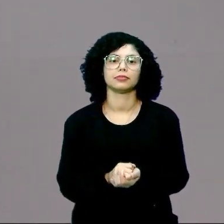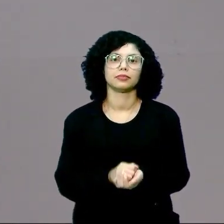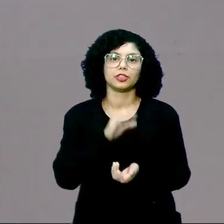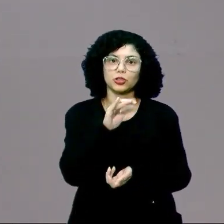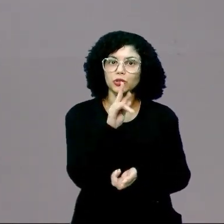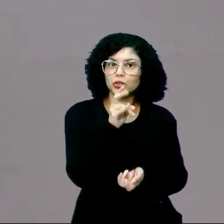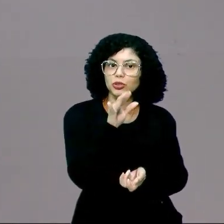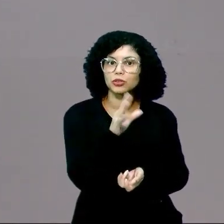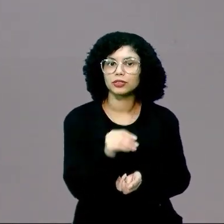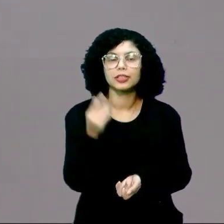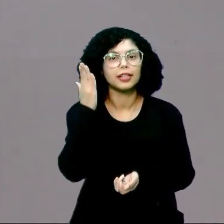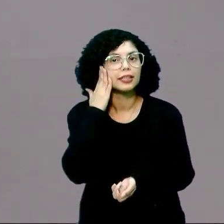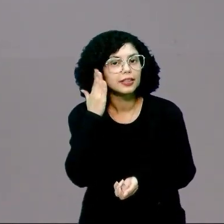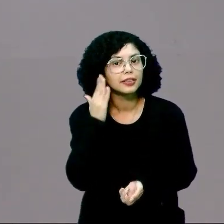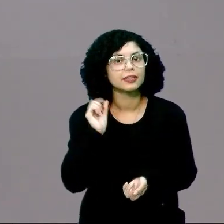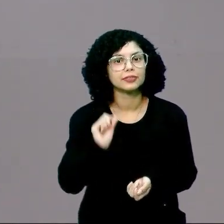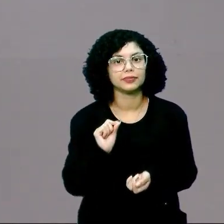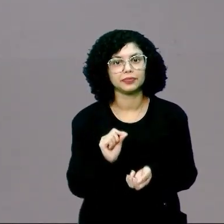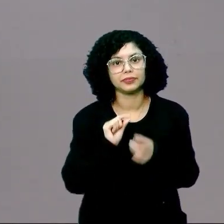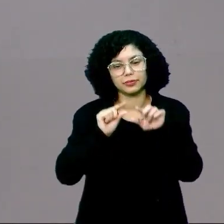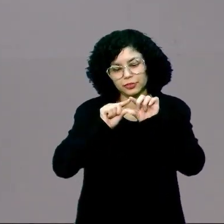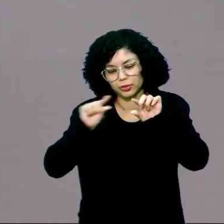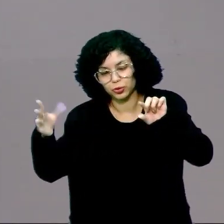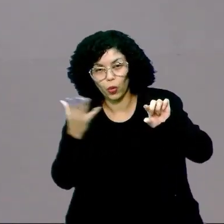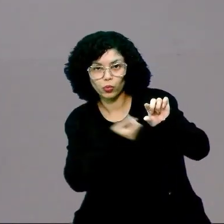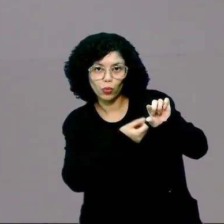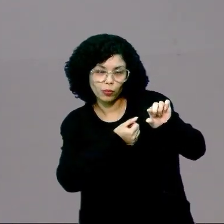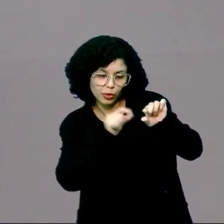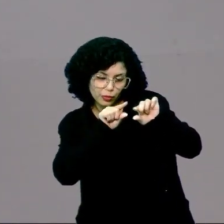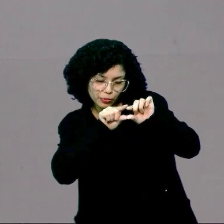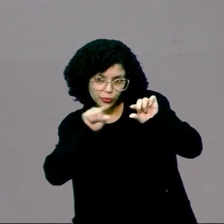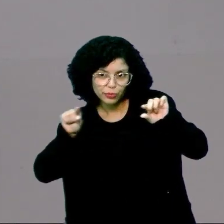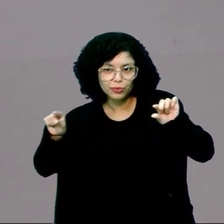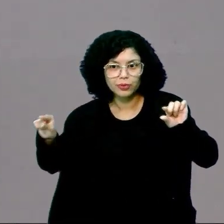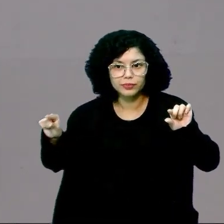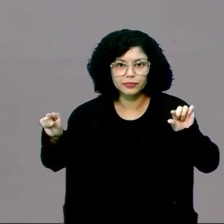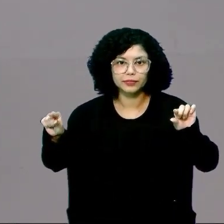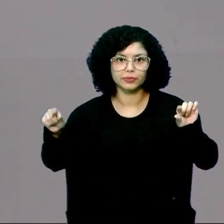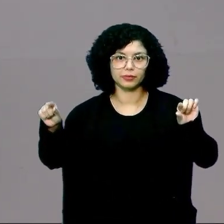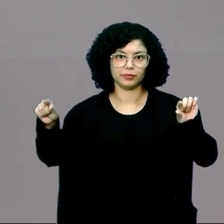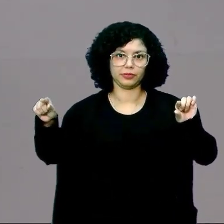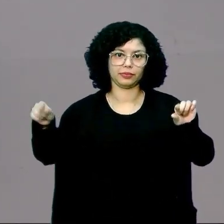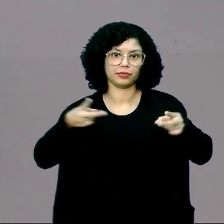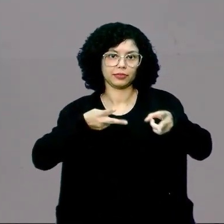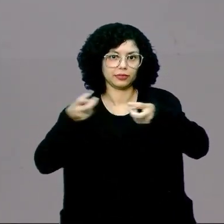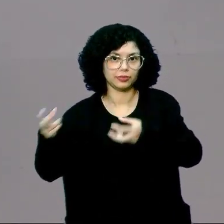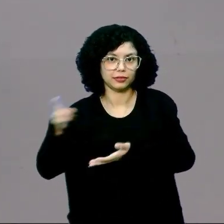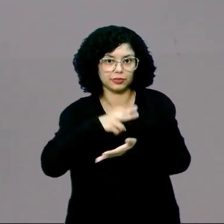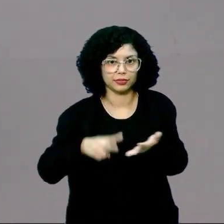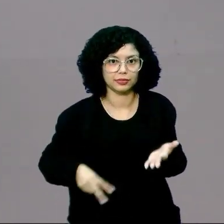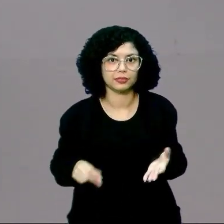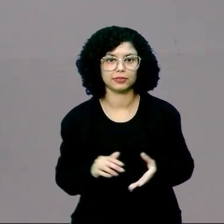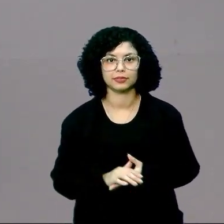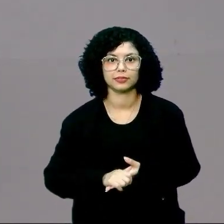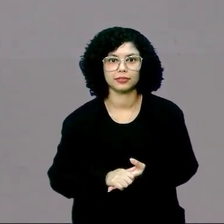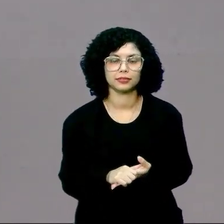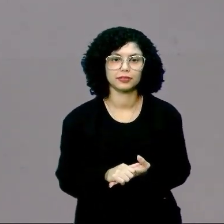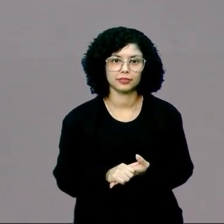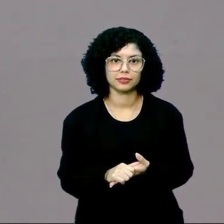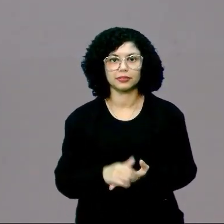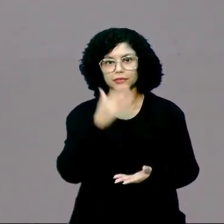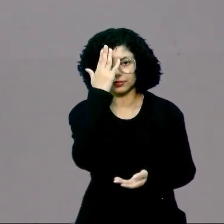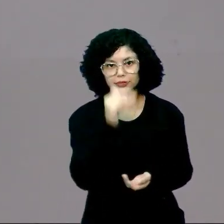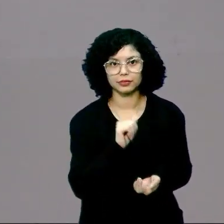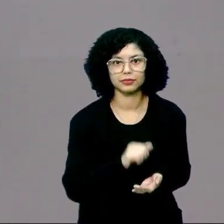ler o código de barras, ao invés de dizer a numeração que está abaixo do código de barras, ela pensou que fosse literalmente o código de barra. E aí o código de barra,